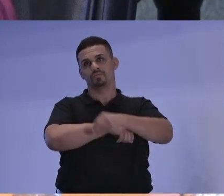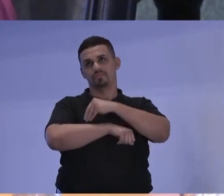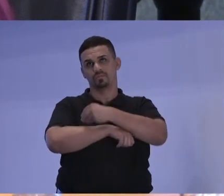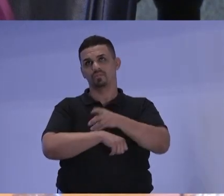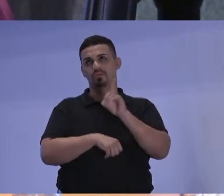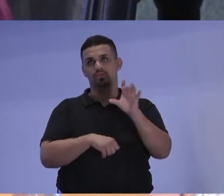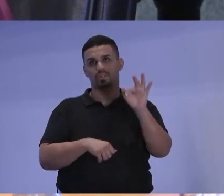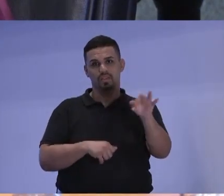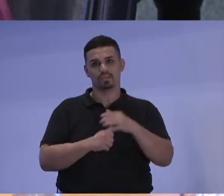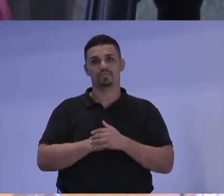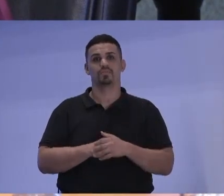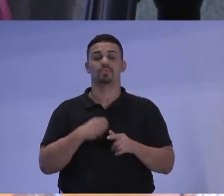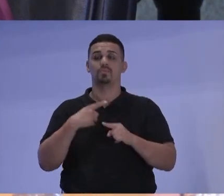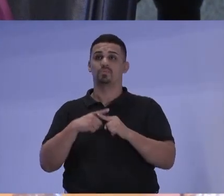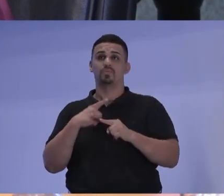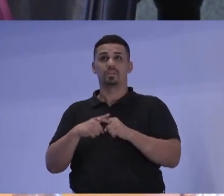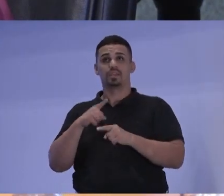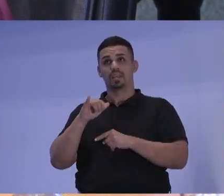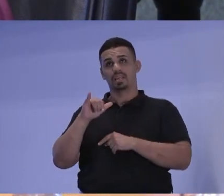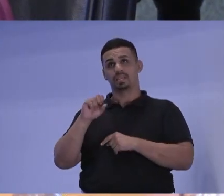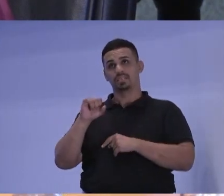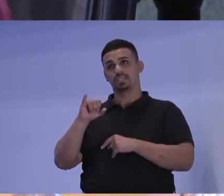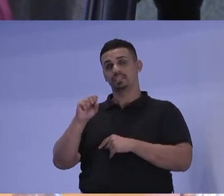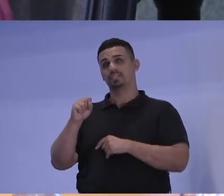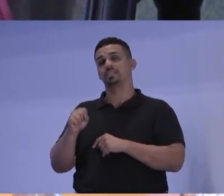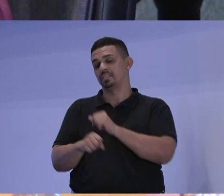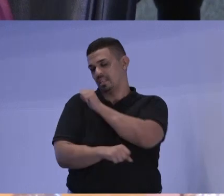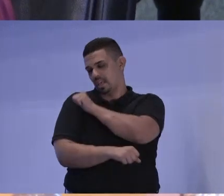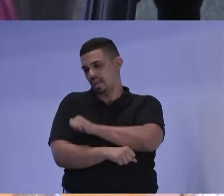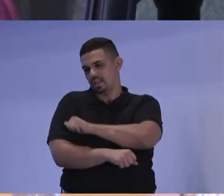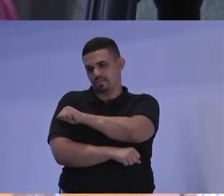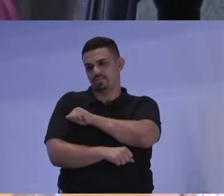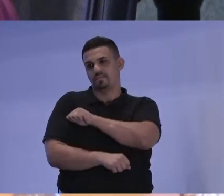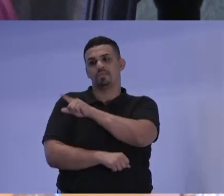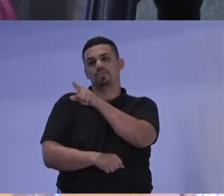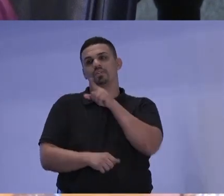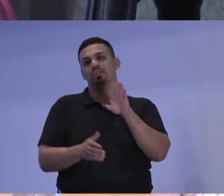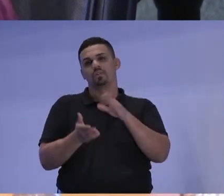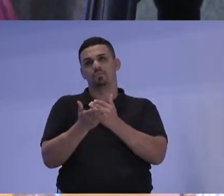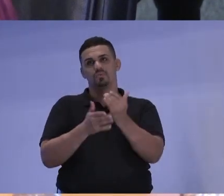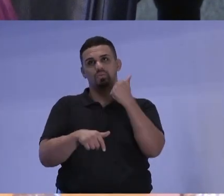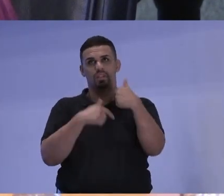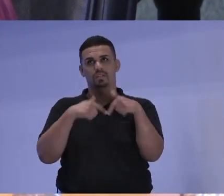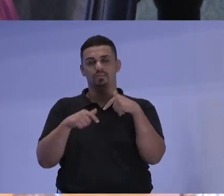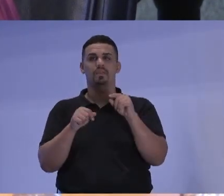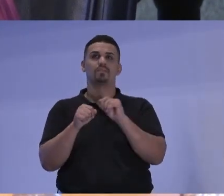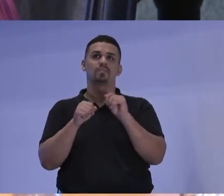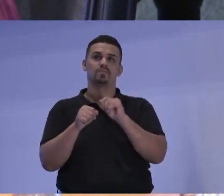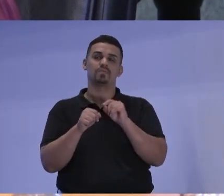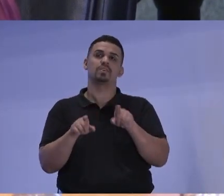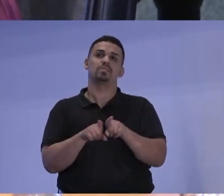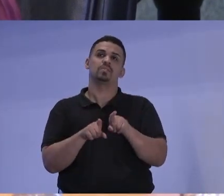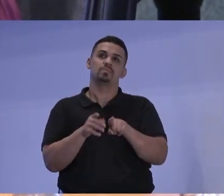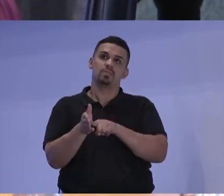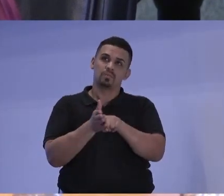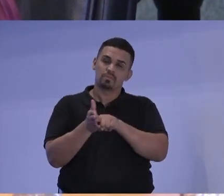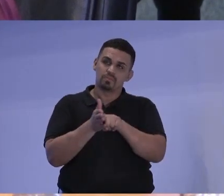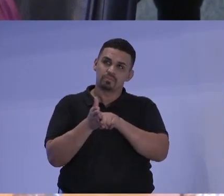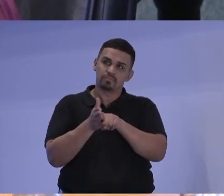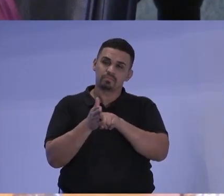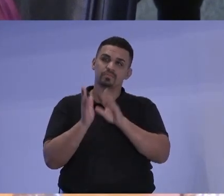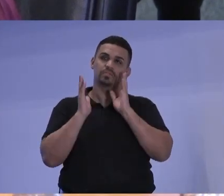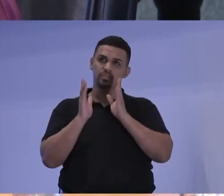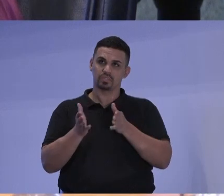DF. Quando a Isis chegou, que também é enfermeira, foi feito um diagnóstico situacional e uma das